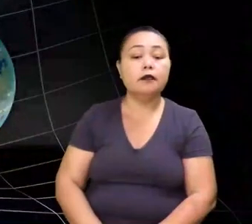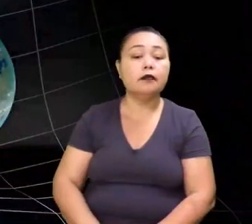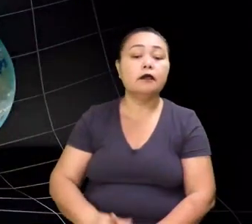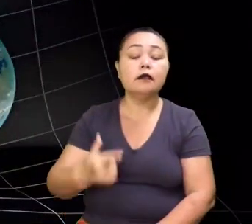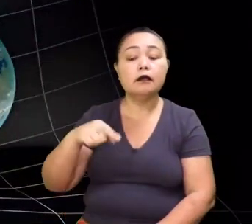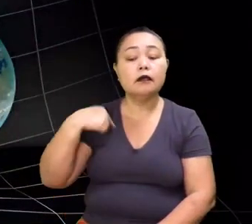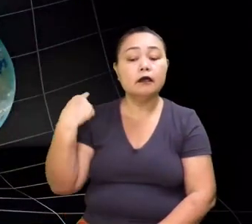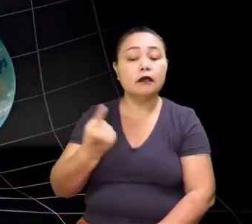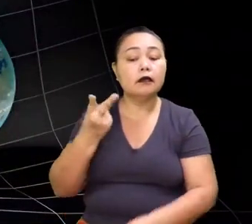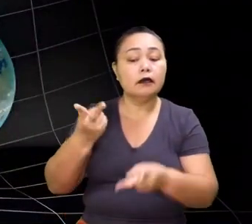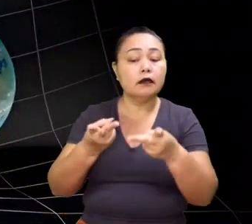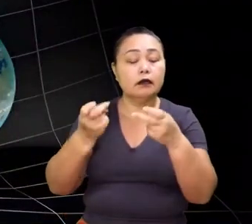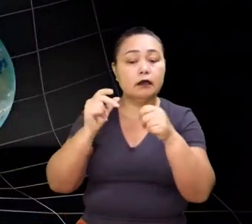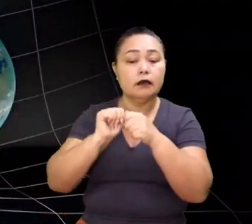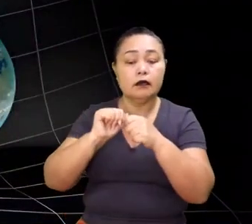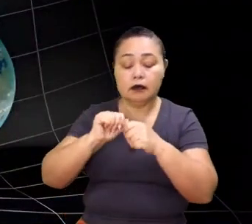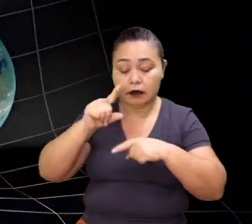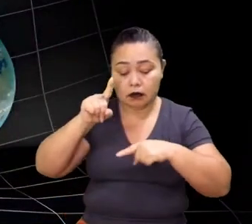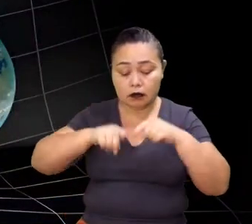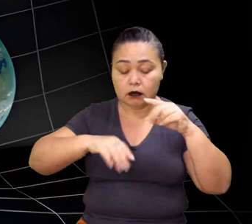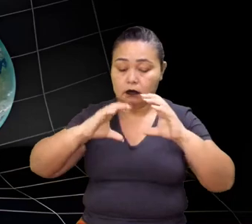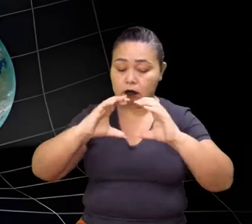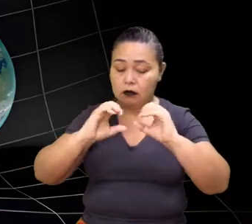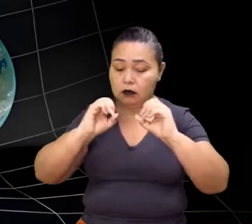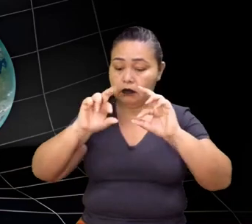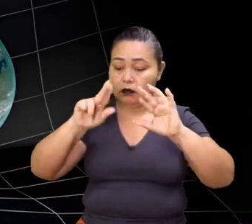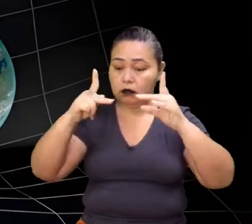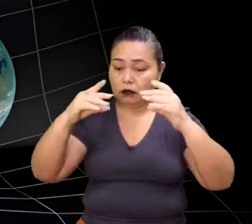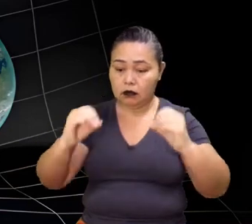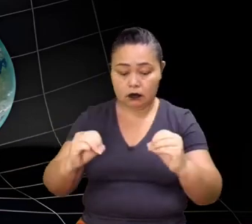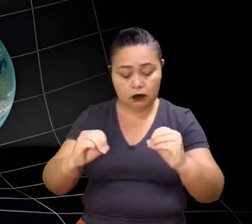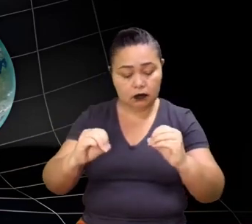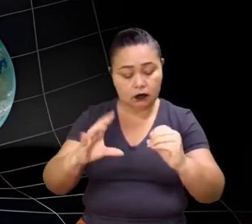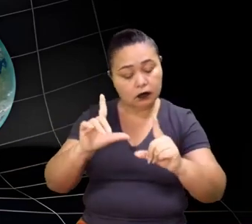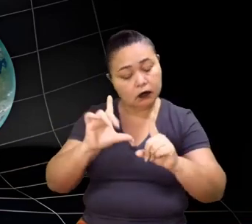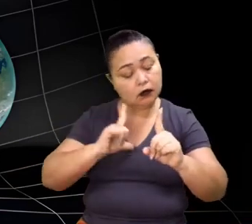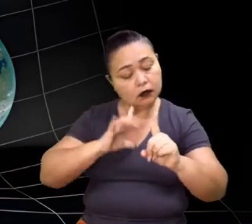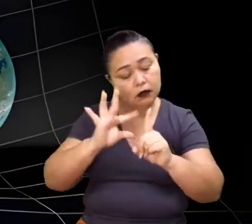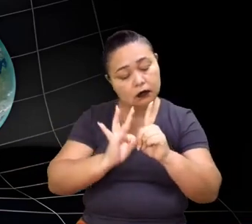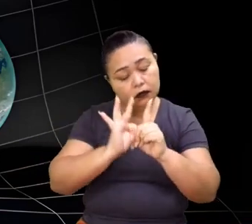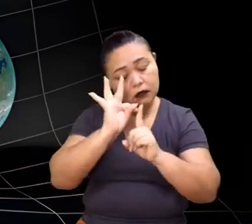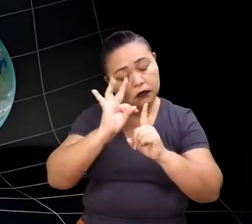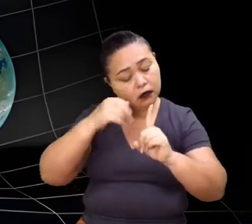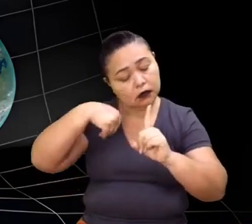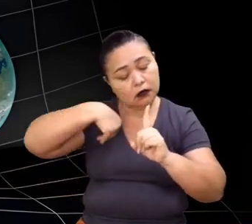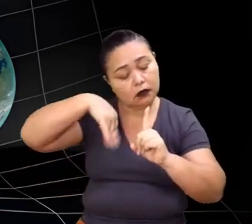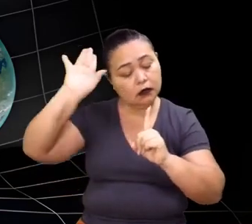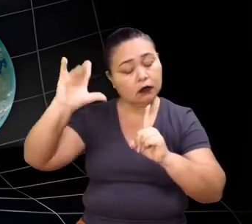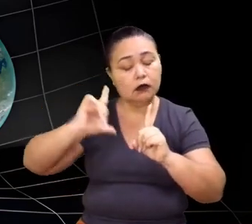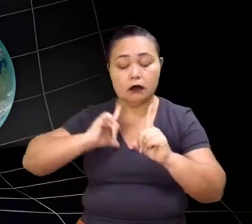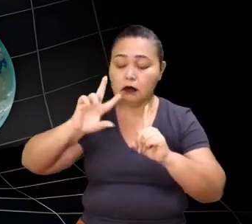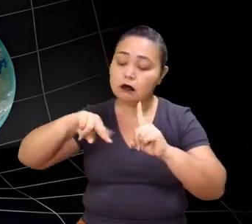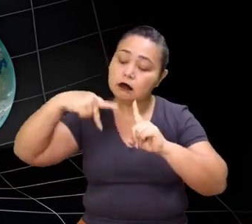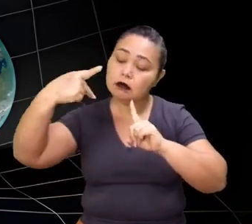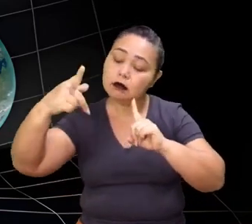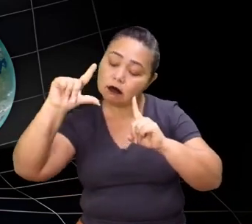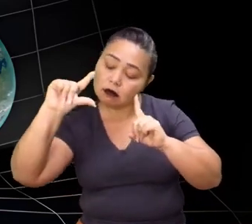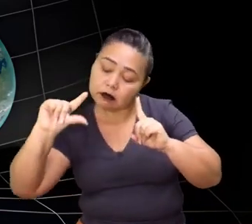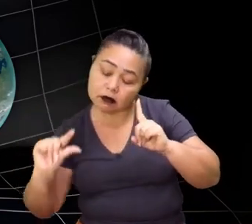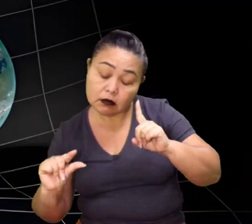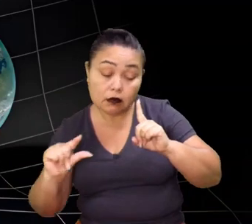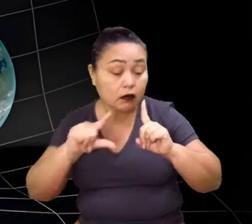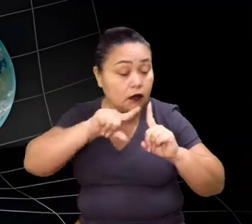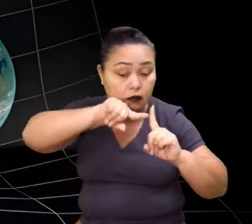gente percebe que um corpo por exemplo que tem uma temperatura alta ele não ele vai para um corpo de temperatura mais baixa